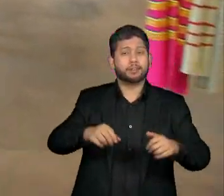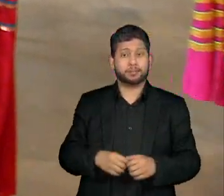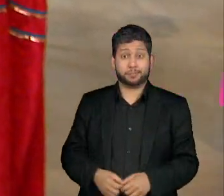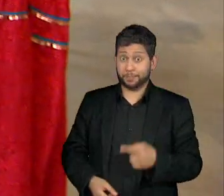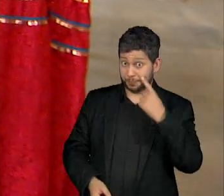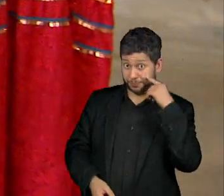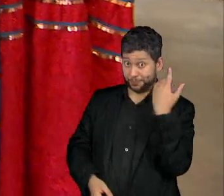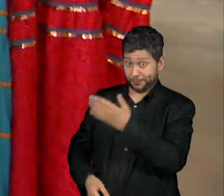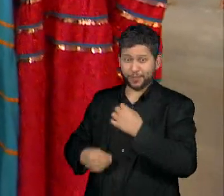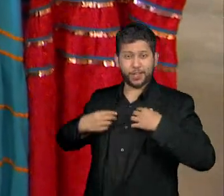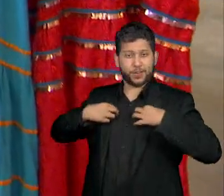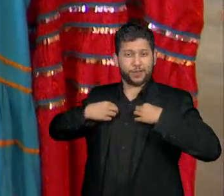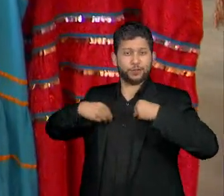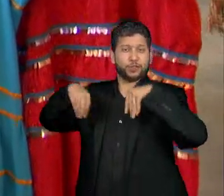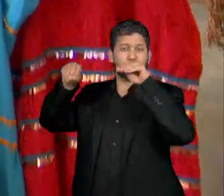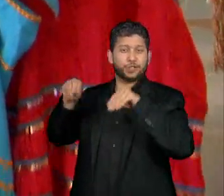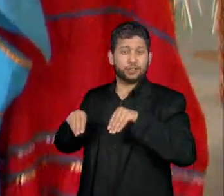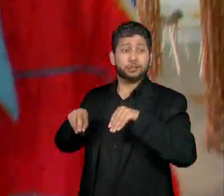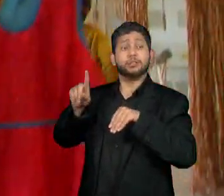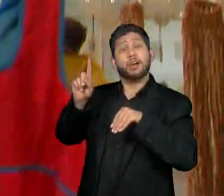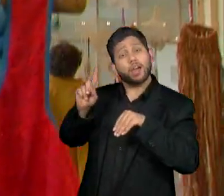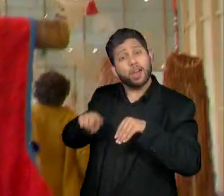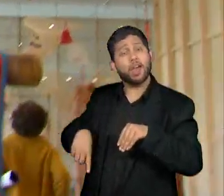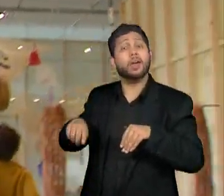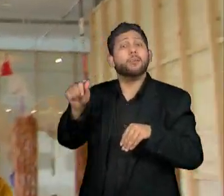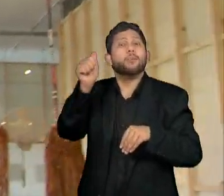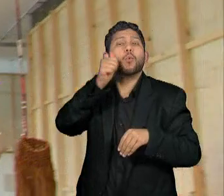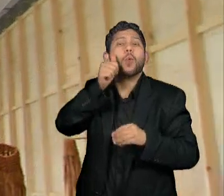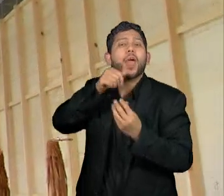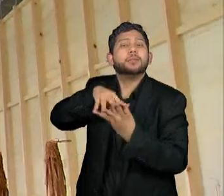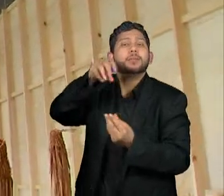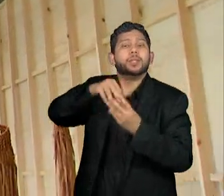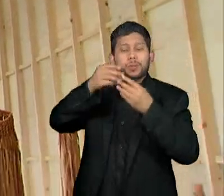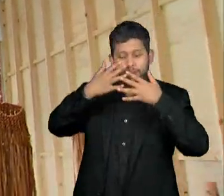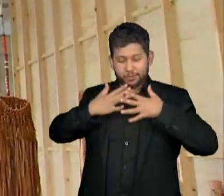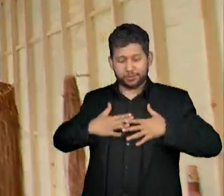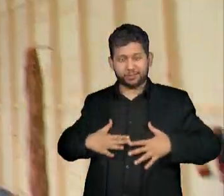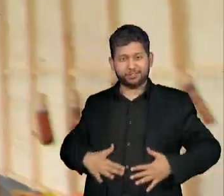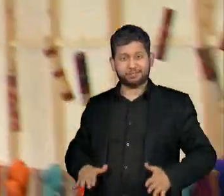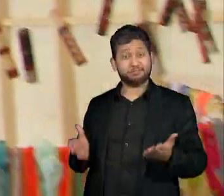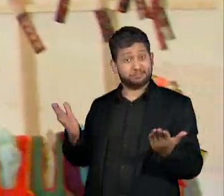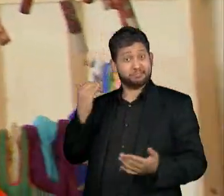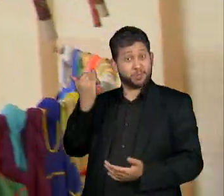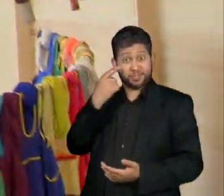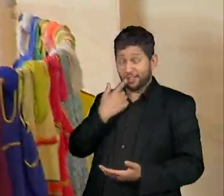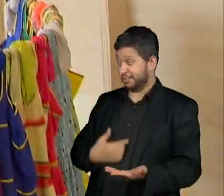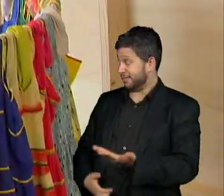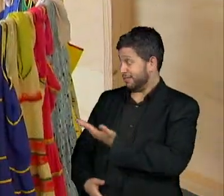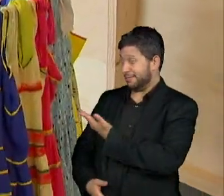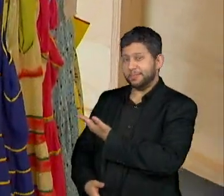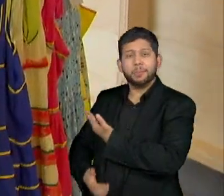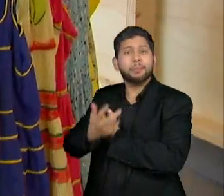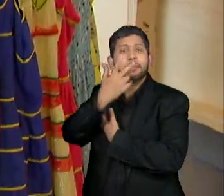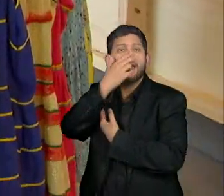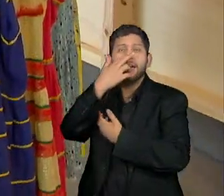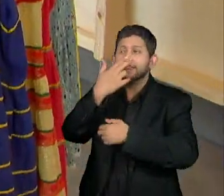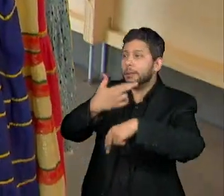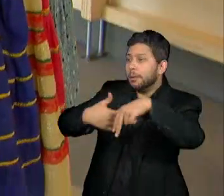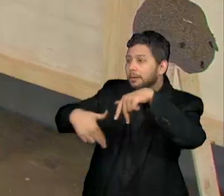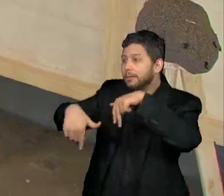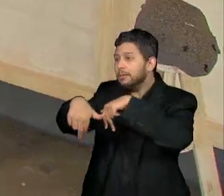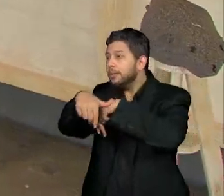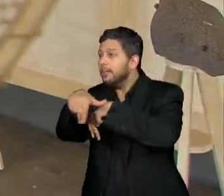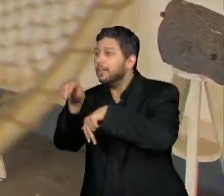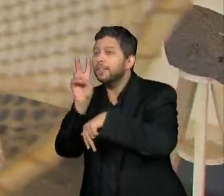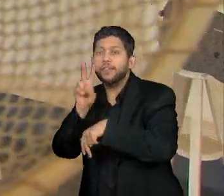Representadas por vestidos, as mulheres espírito são destaque nesta instalação. Um convite a um passeio entre objetos,